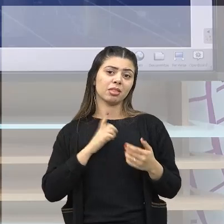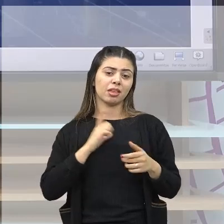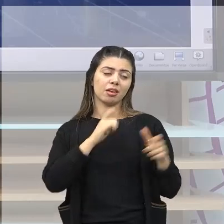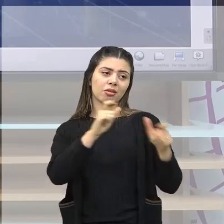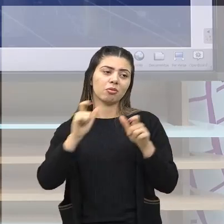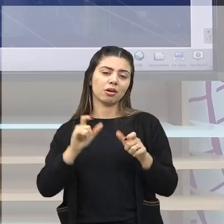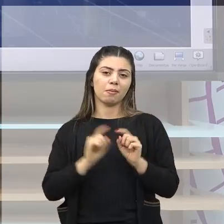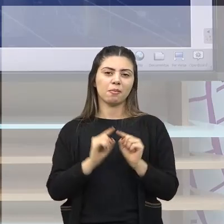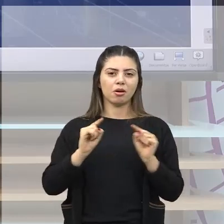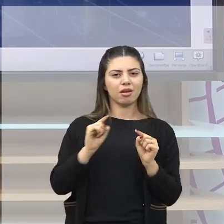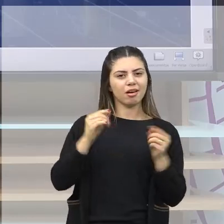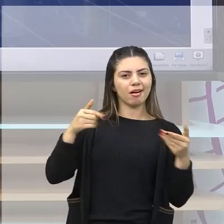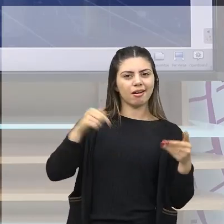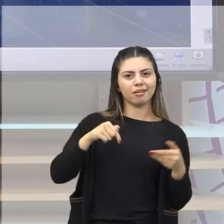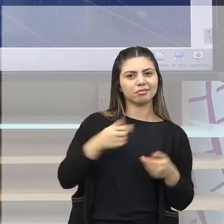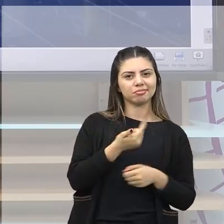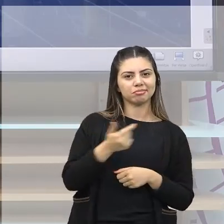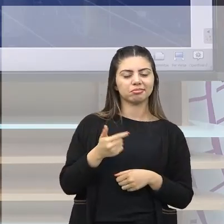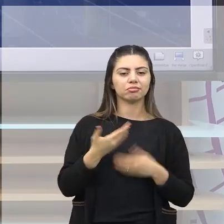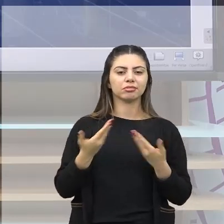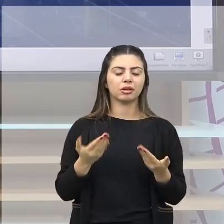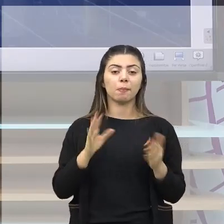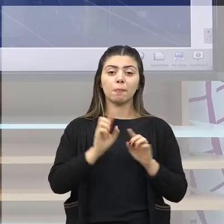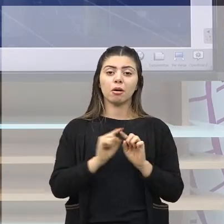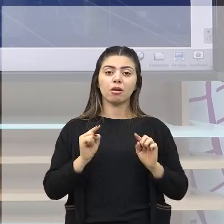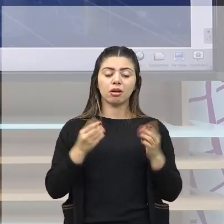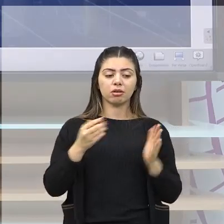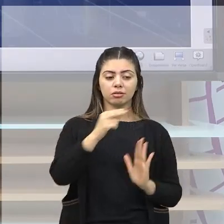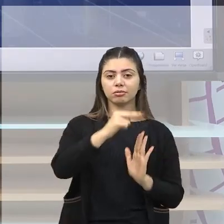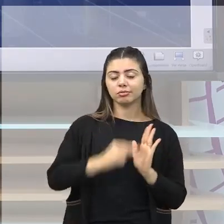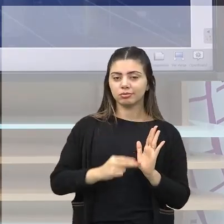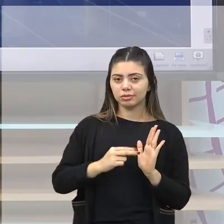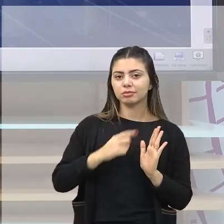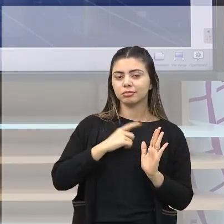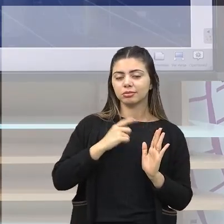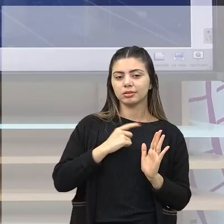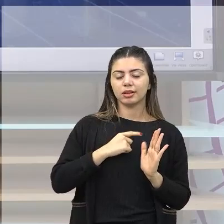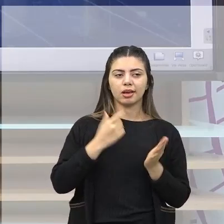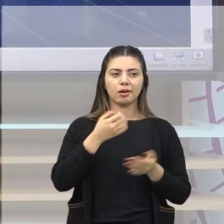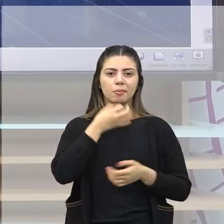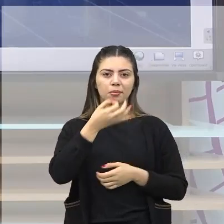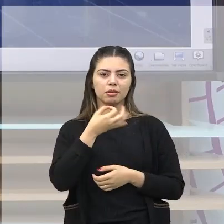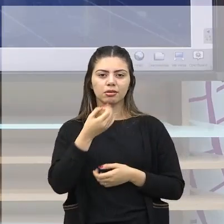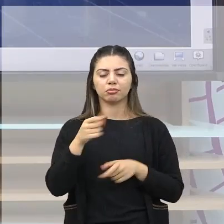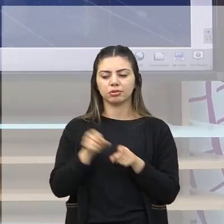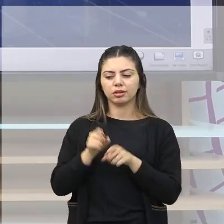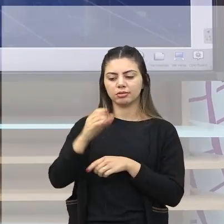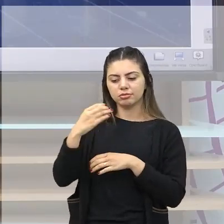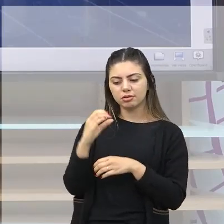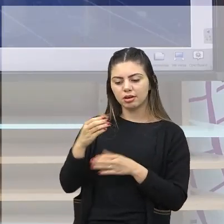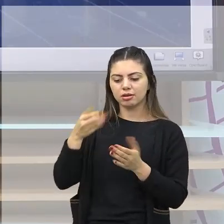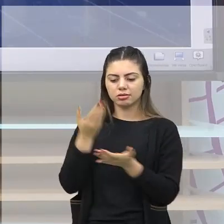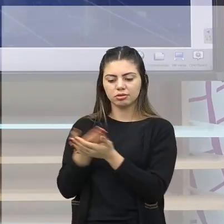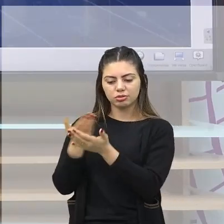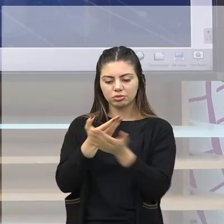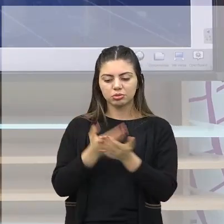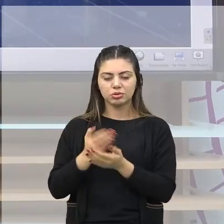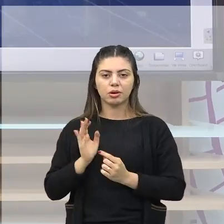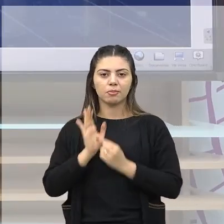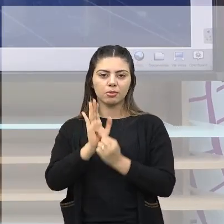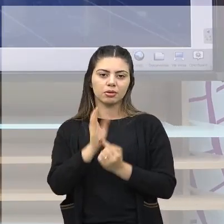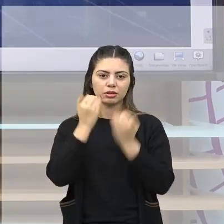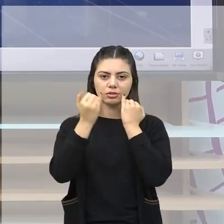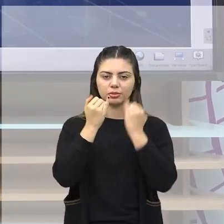Mas a intenção desse texto, além de trazer essa perspectiva, né, que os estudiosos trazem, é para a gente